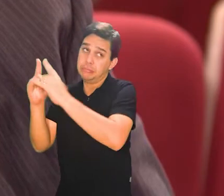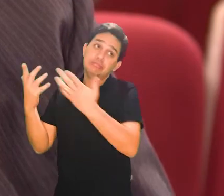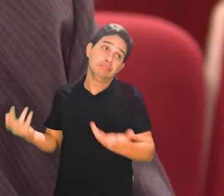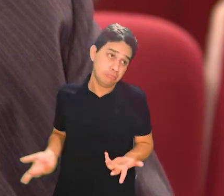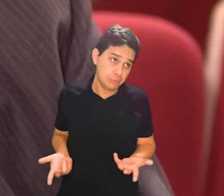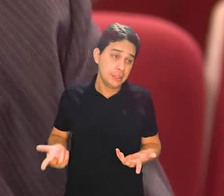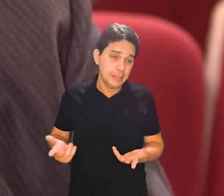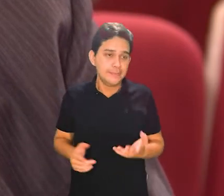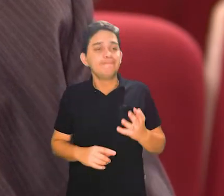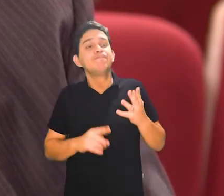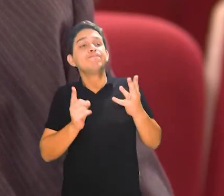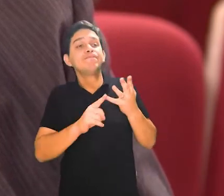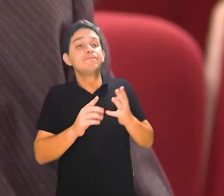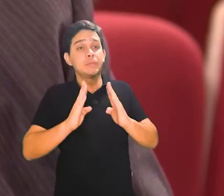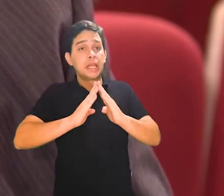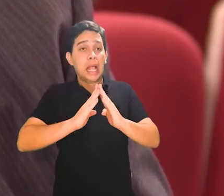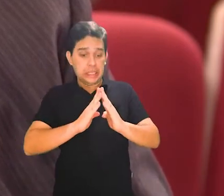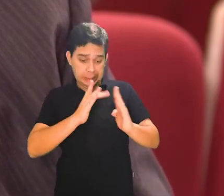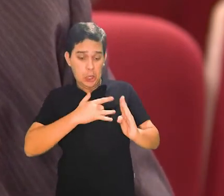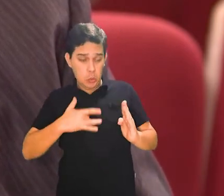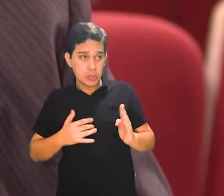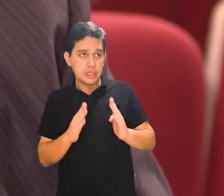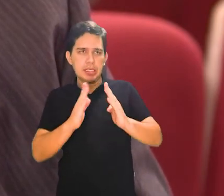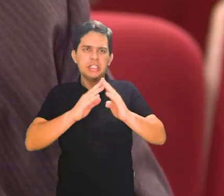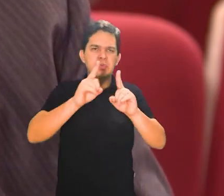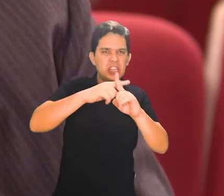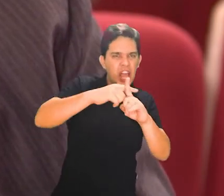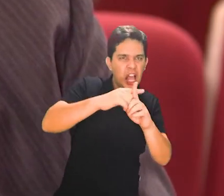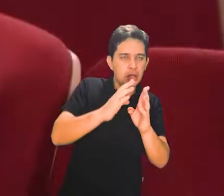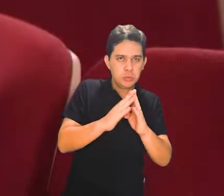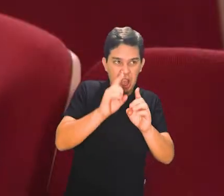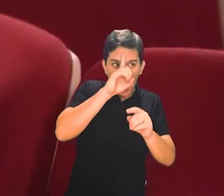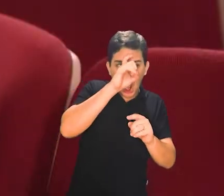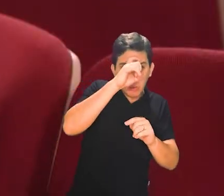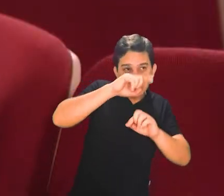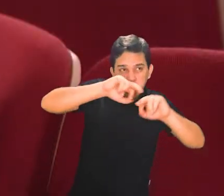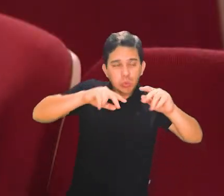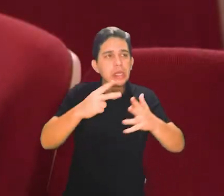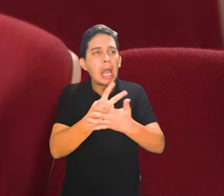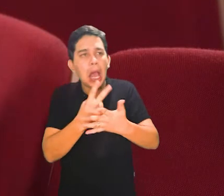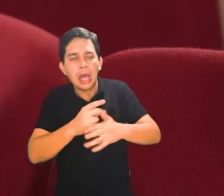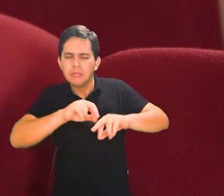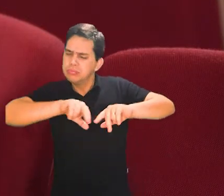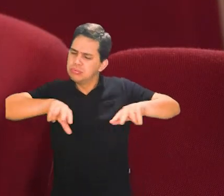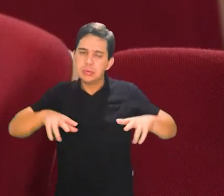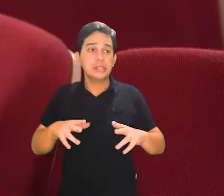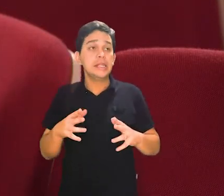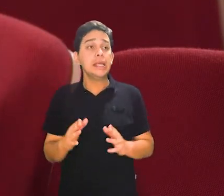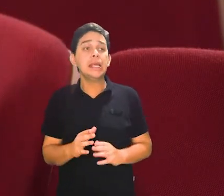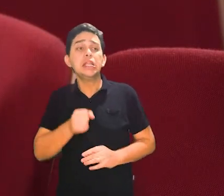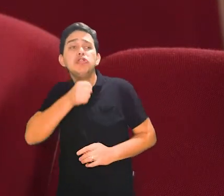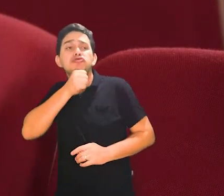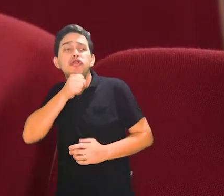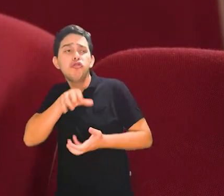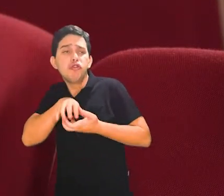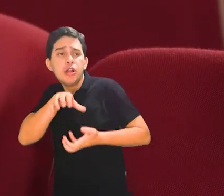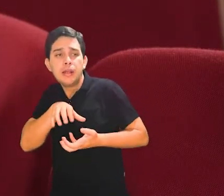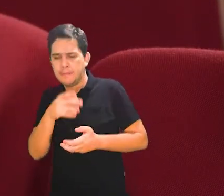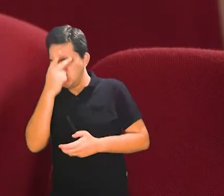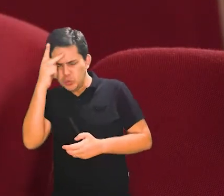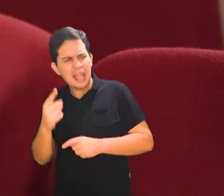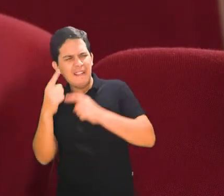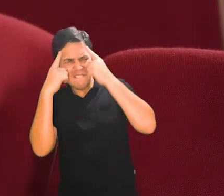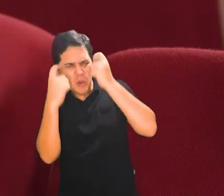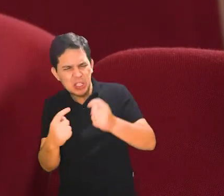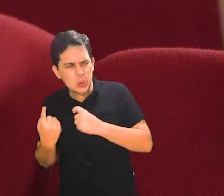idoso, as denúncias de violência e maus tratos em face de idosos. Agora, doutor, sobre a análise dos balanços estatísticos